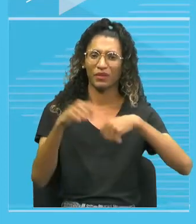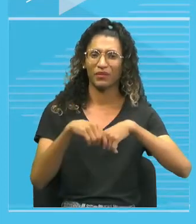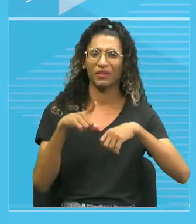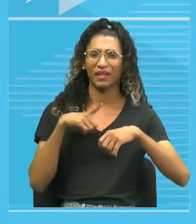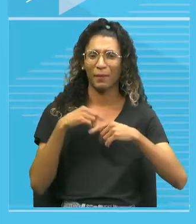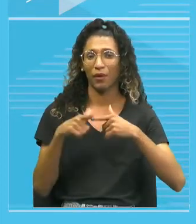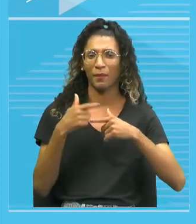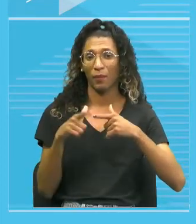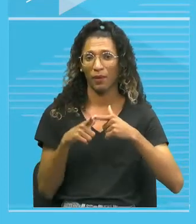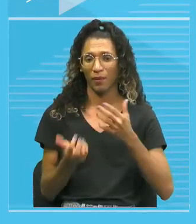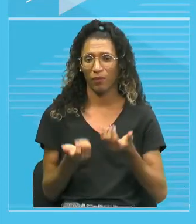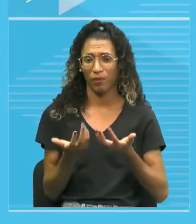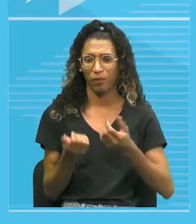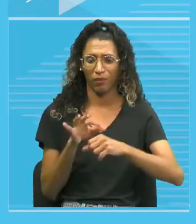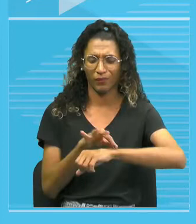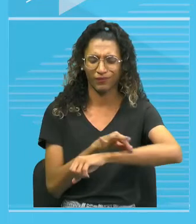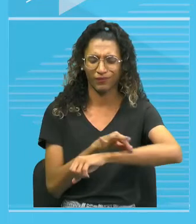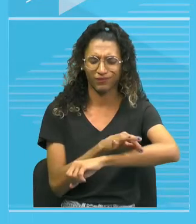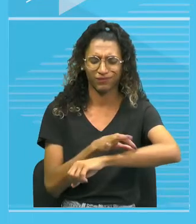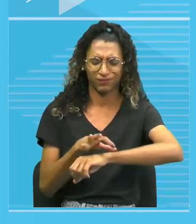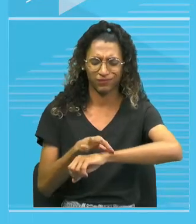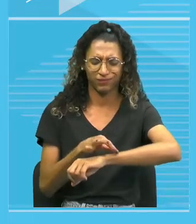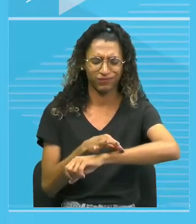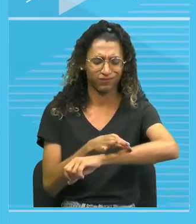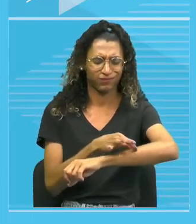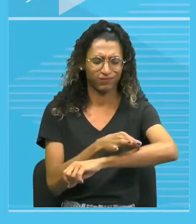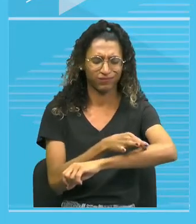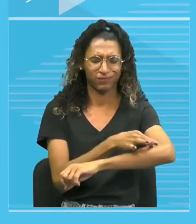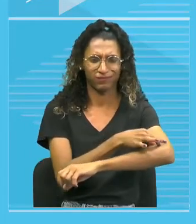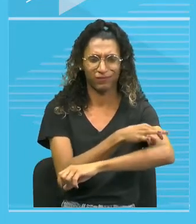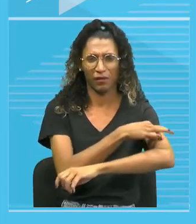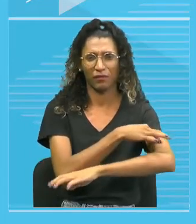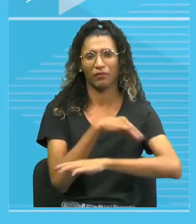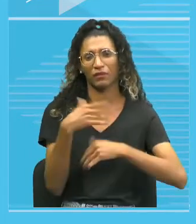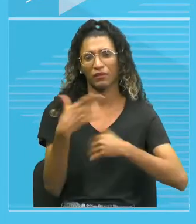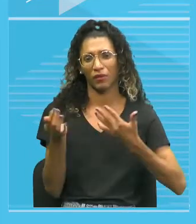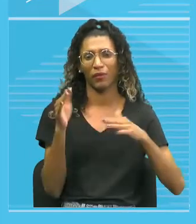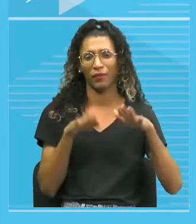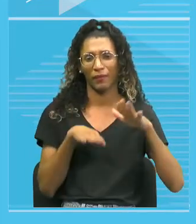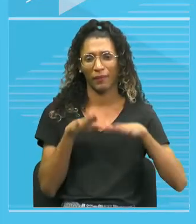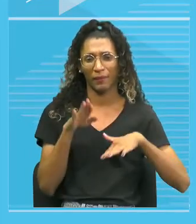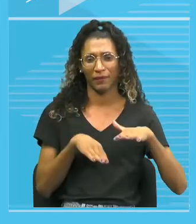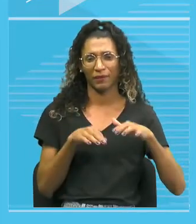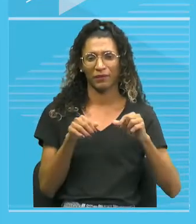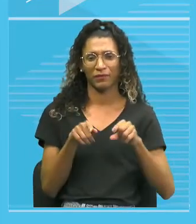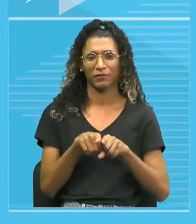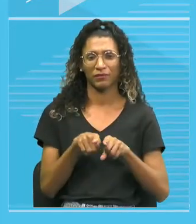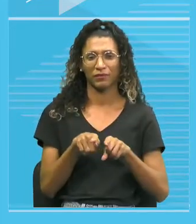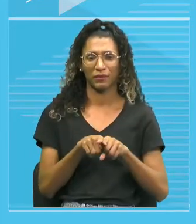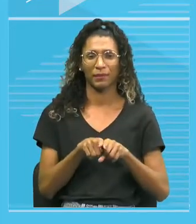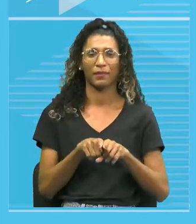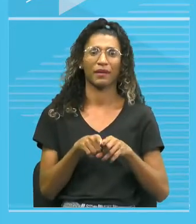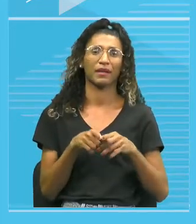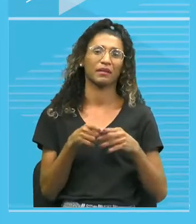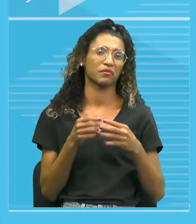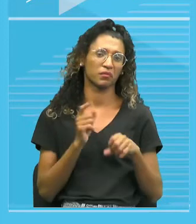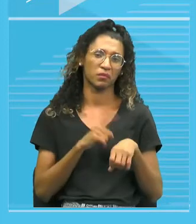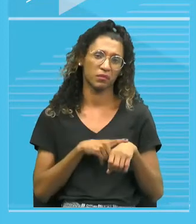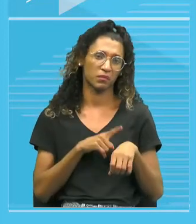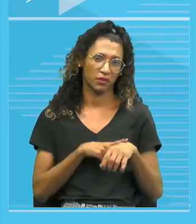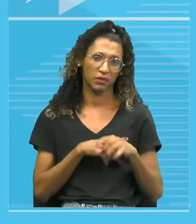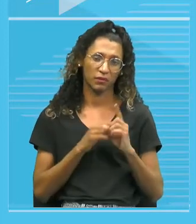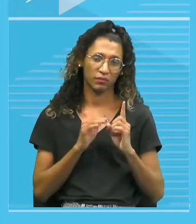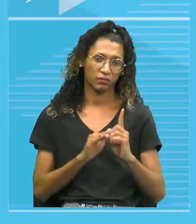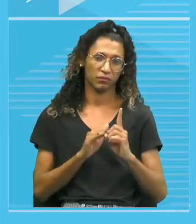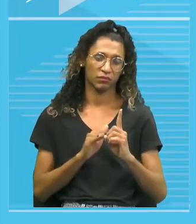E dependendo do tempo de exposição e da dose à qual o indivíduo foi exposto,